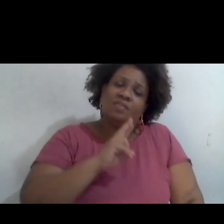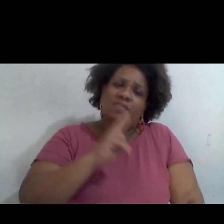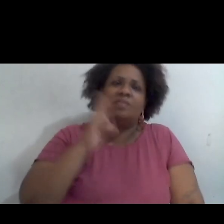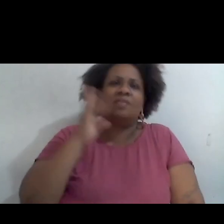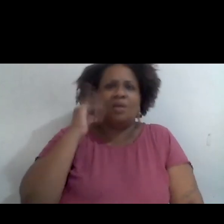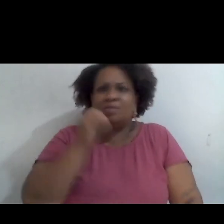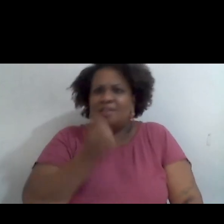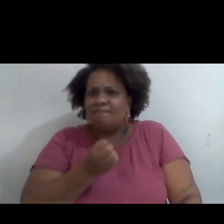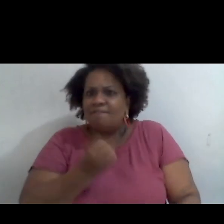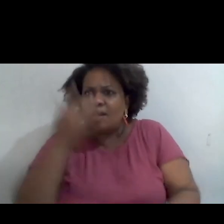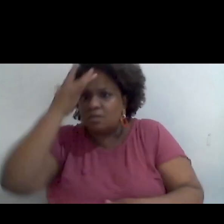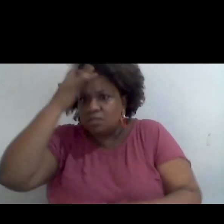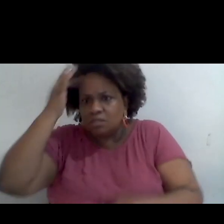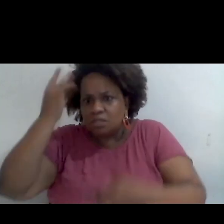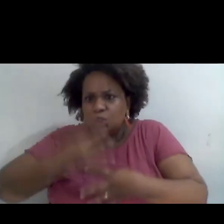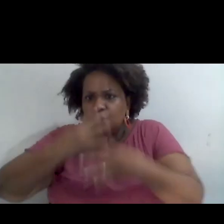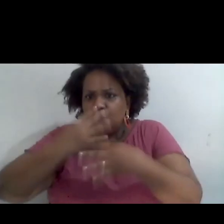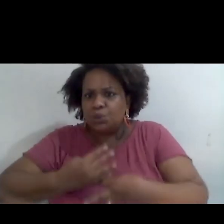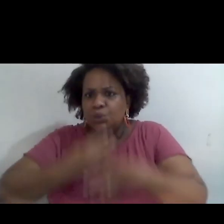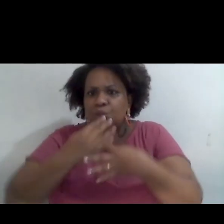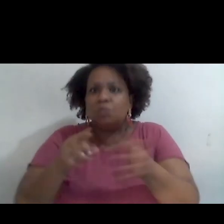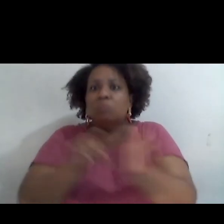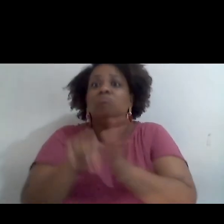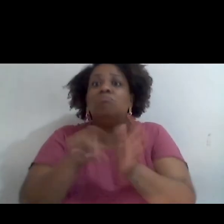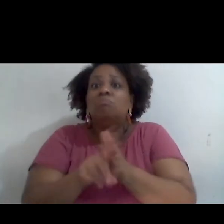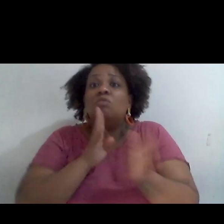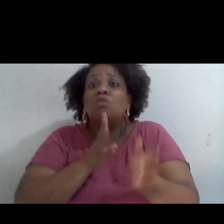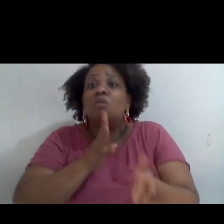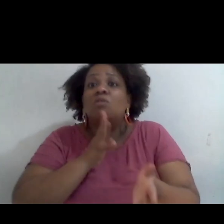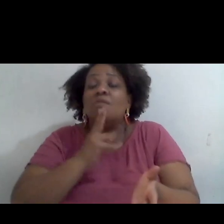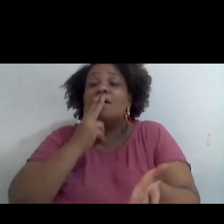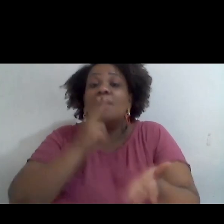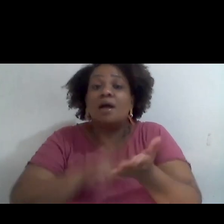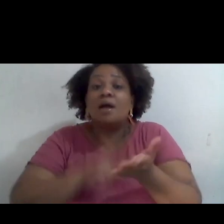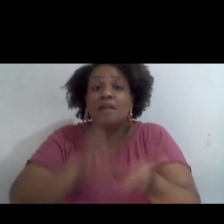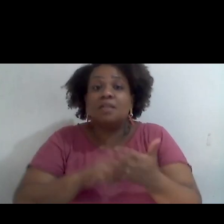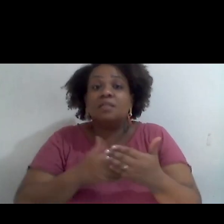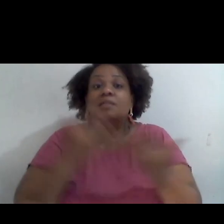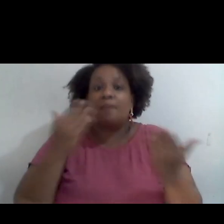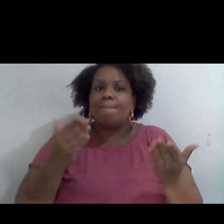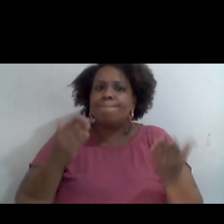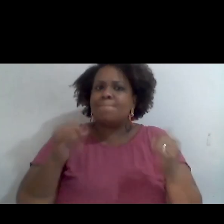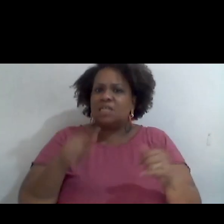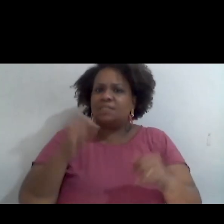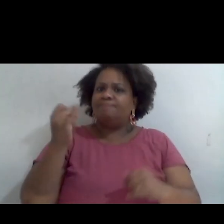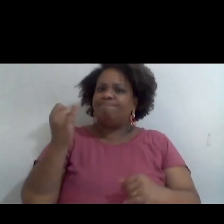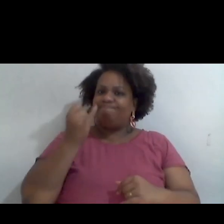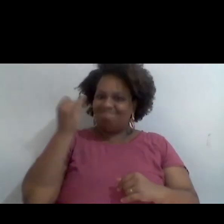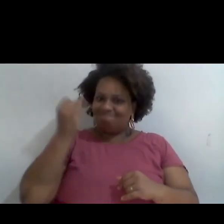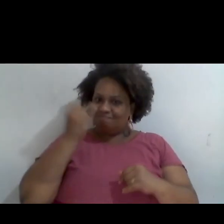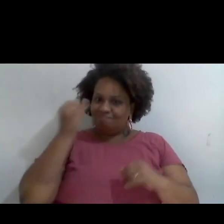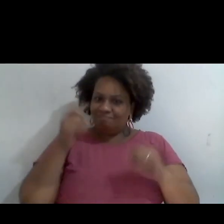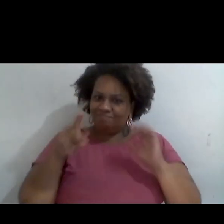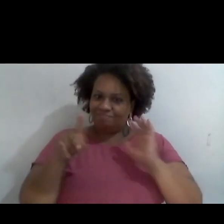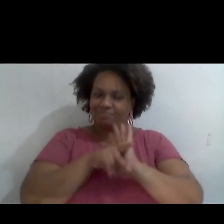chat, vários no Zoom, perguntando sobre essa carta, porque são pontos estruturantes relacionados ao nosso setor. E daí